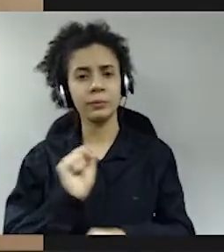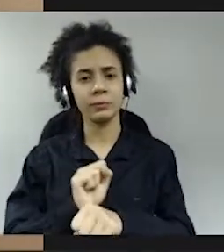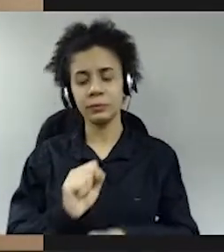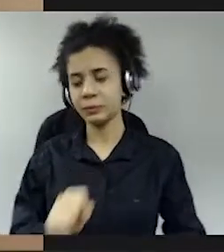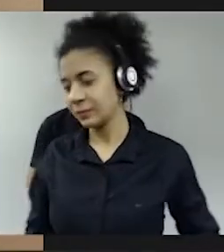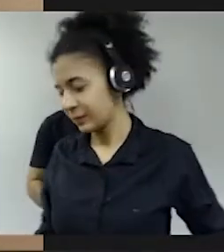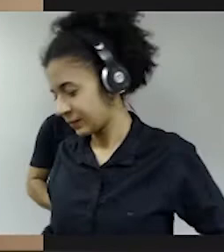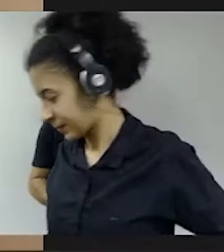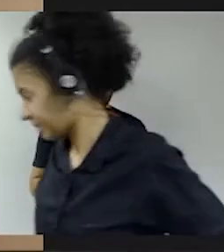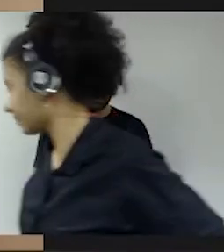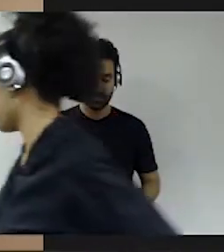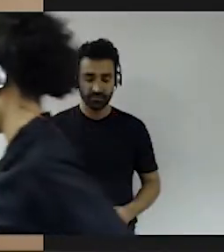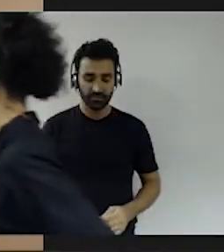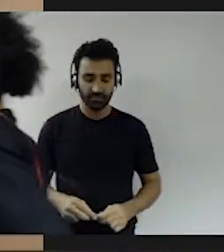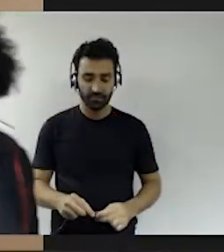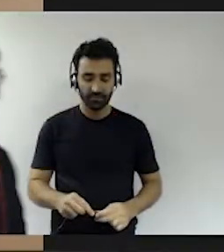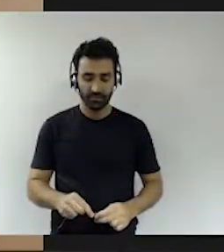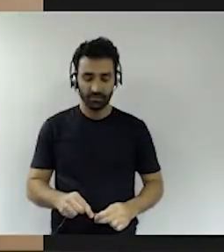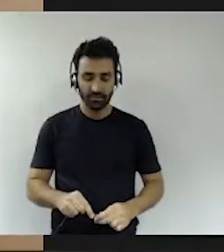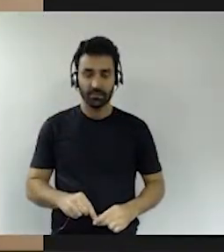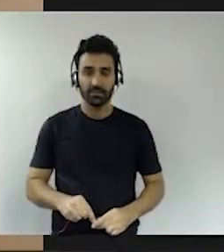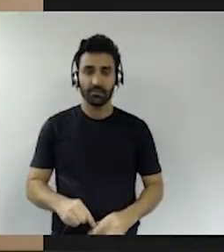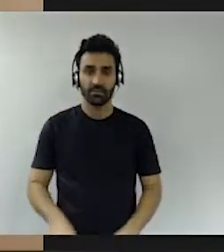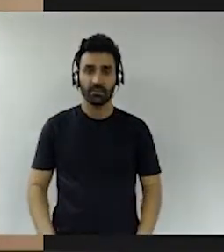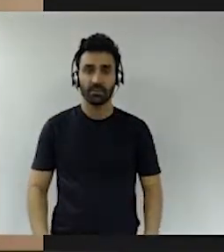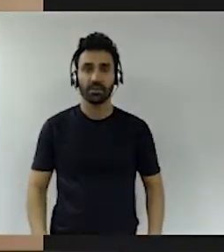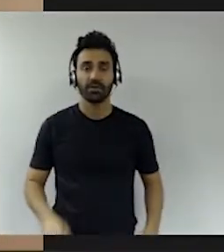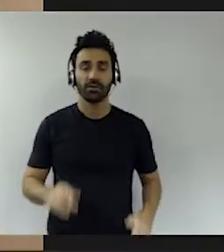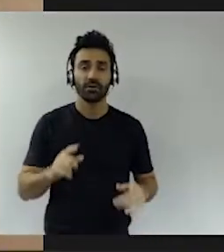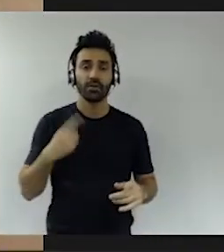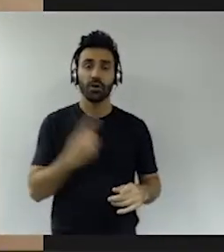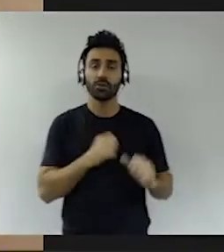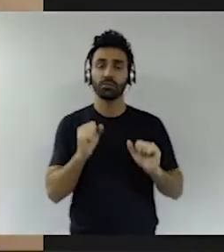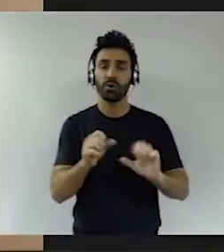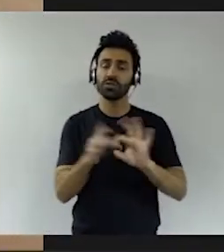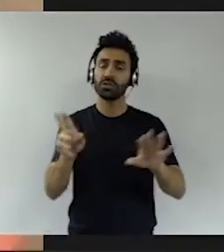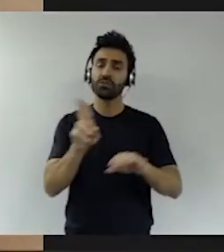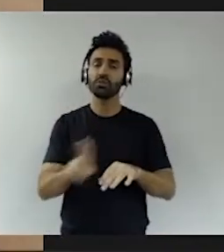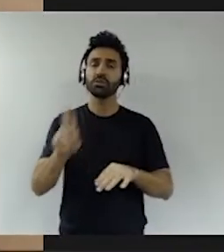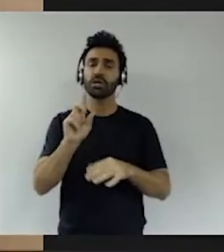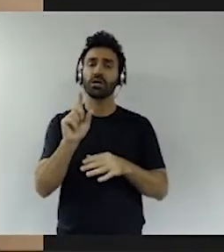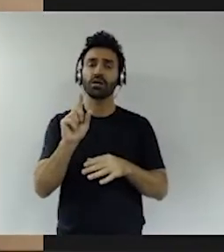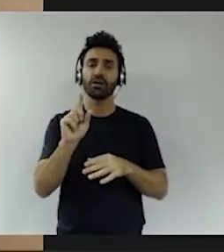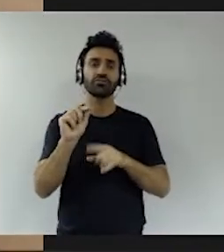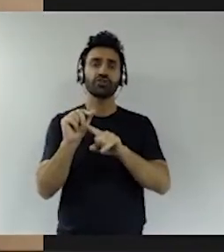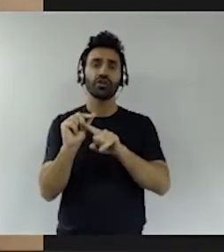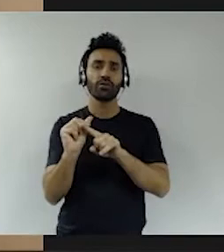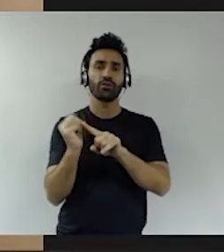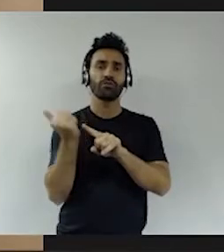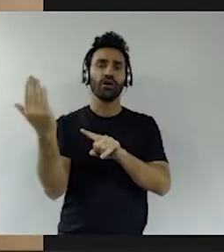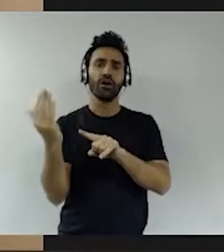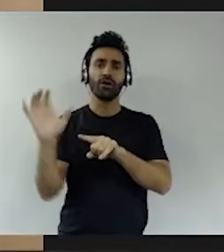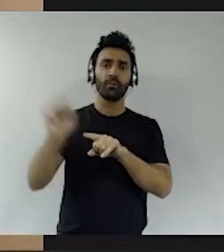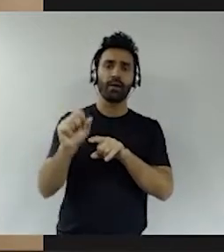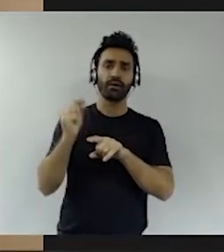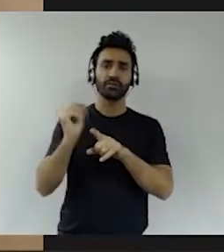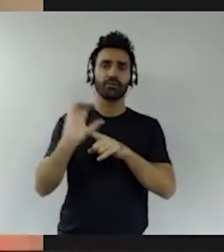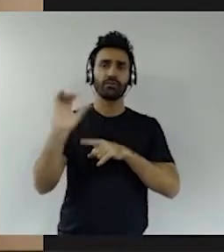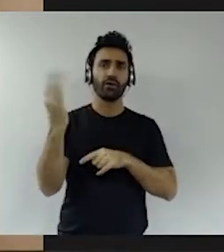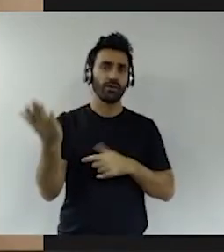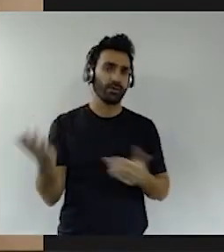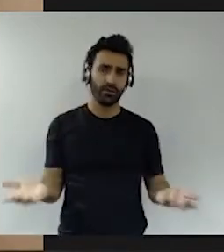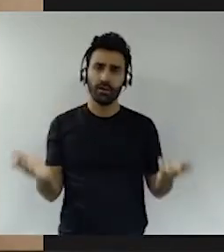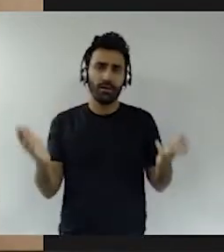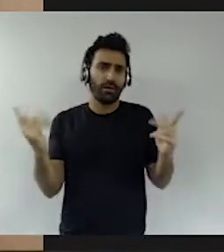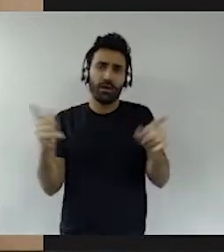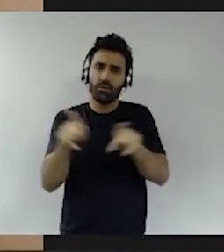seja realmente a exceção da exceção, nós poderíamos estar utilizando recursos extraordinários, obviamente que dentro